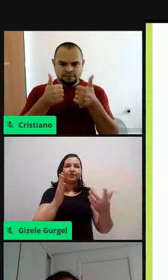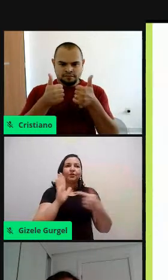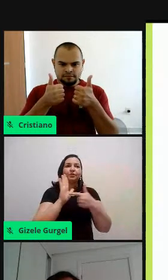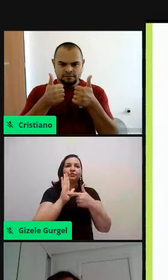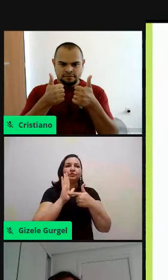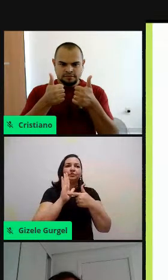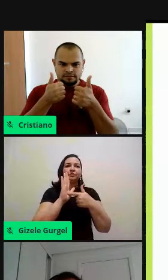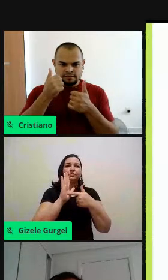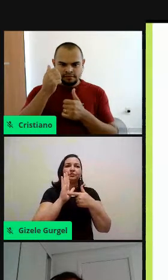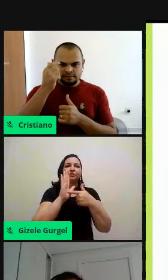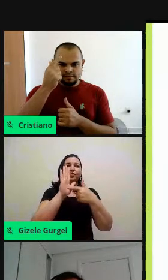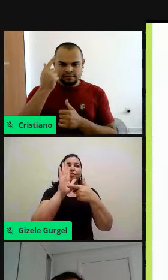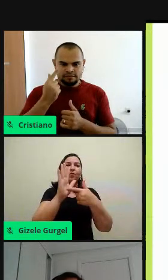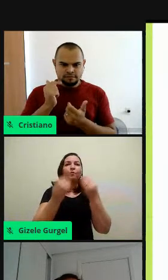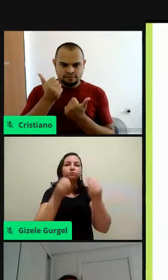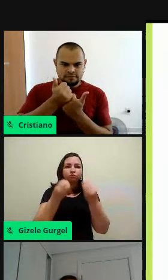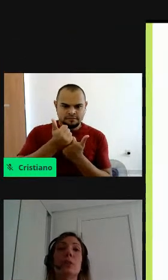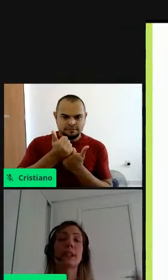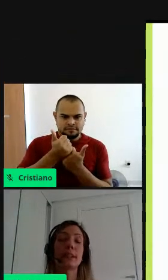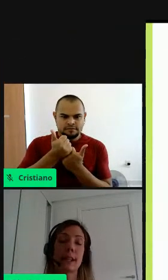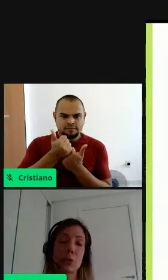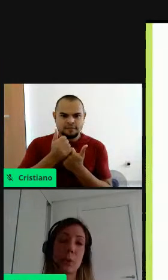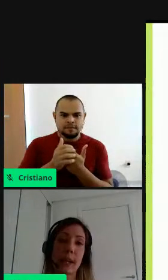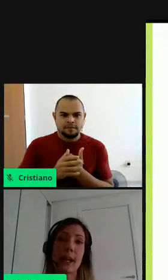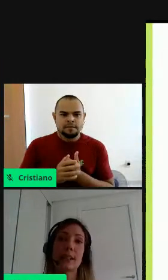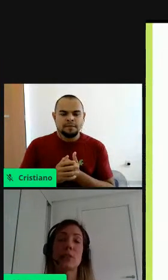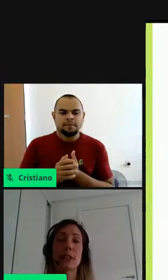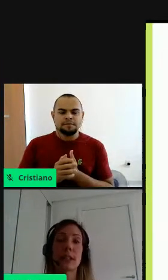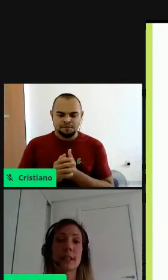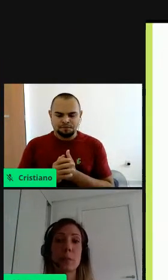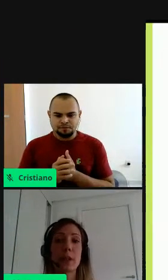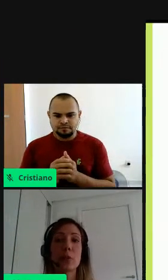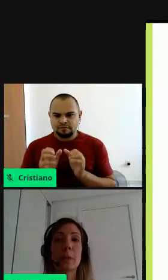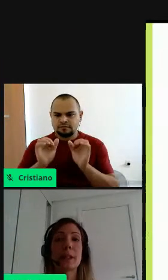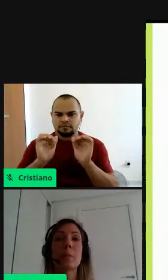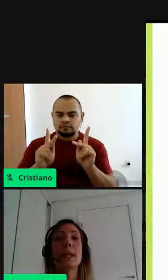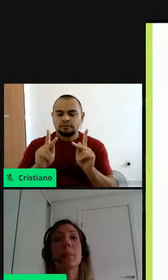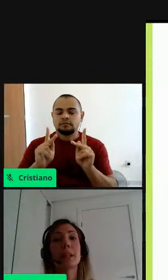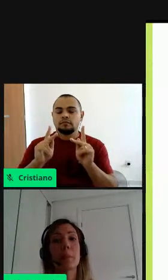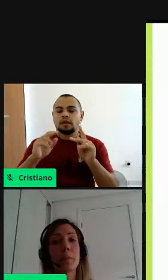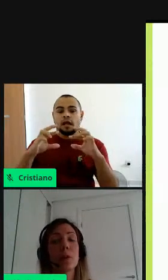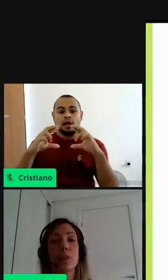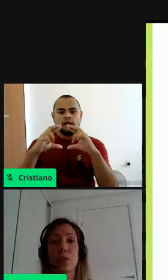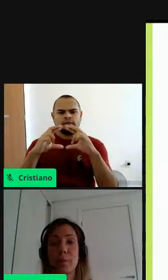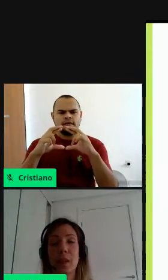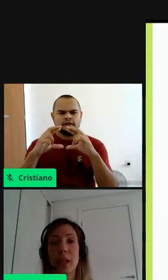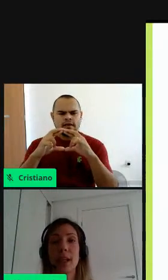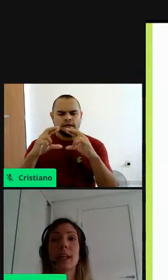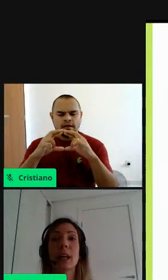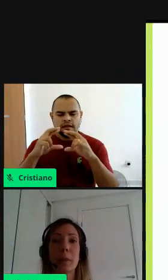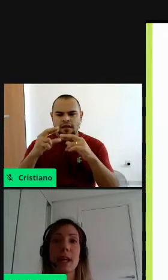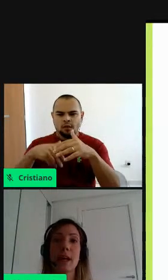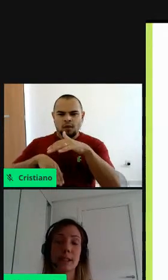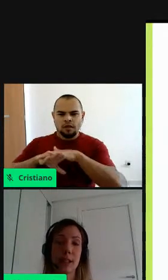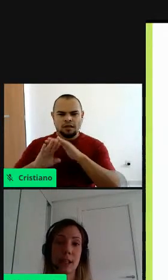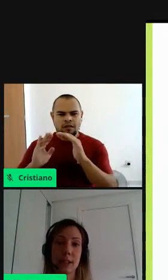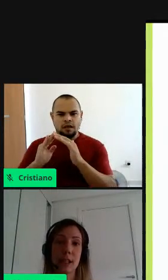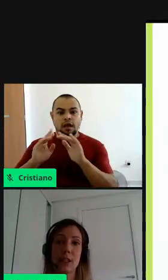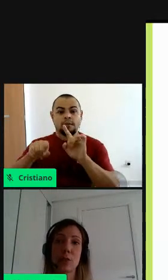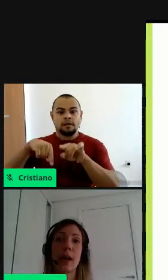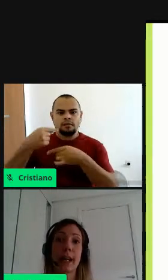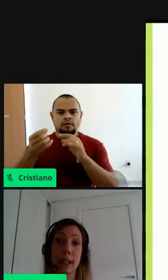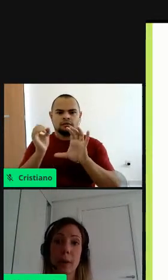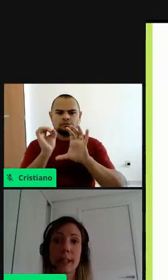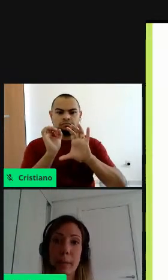esse resíduo reciclável, durante, na sua casa, durante esse período de pandemia, para depois, é, encaminhar esse